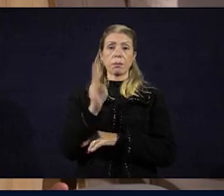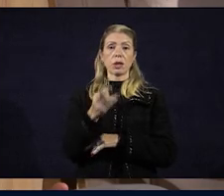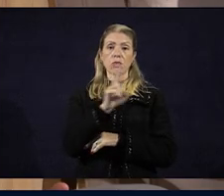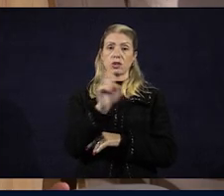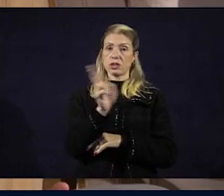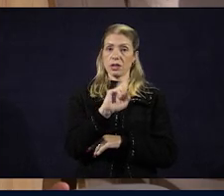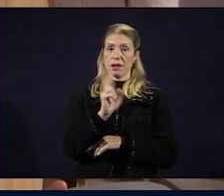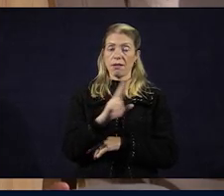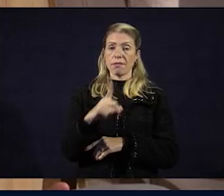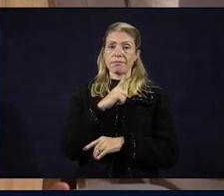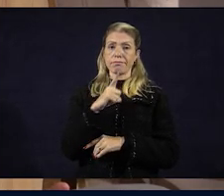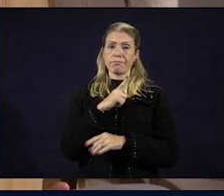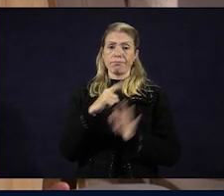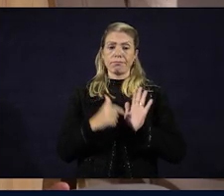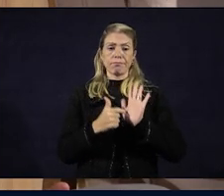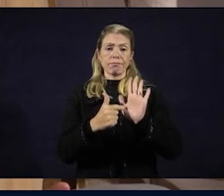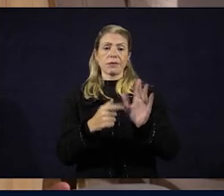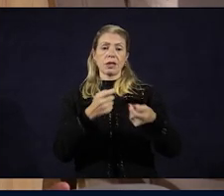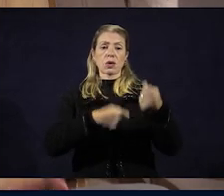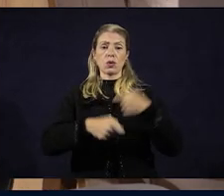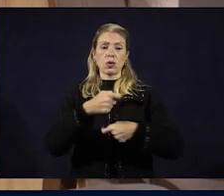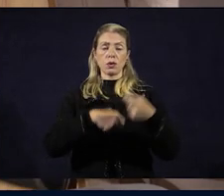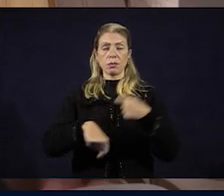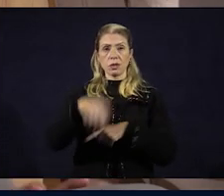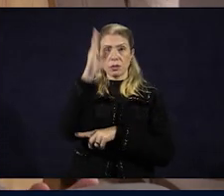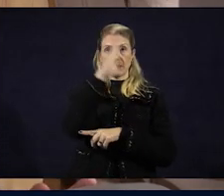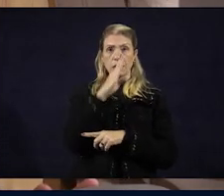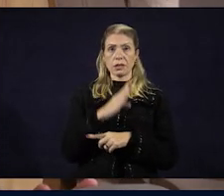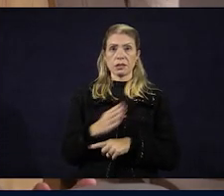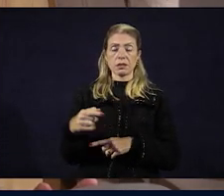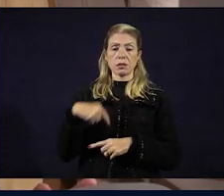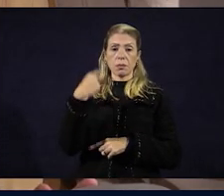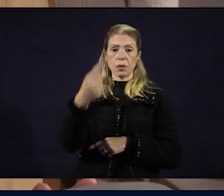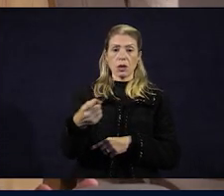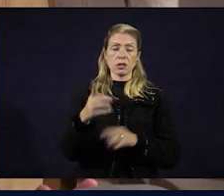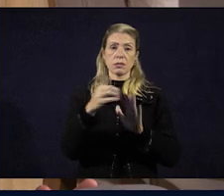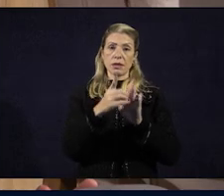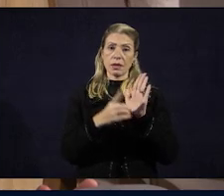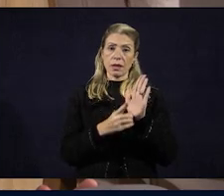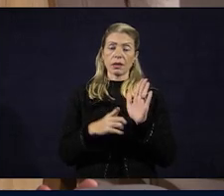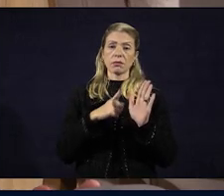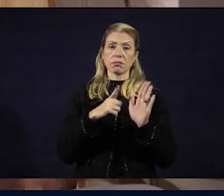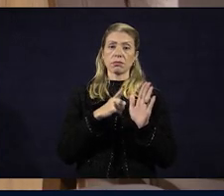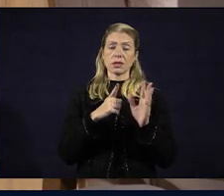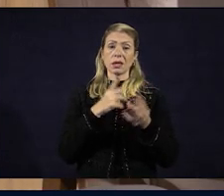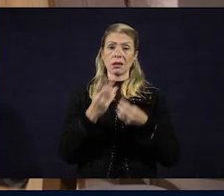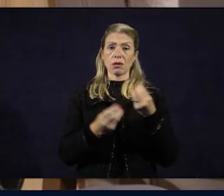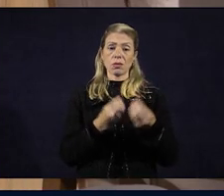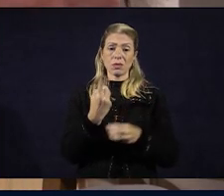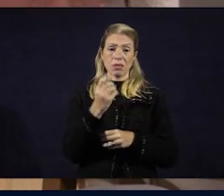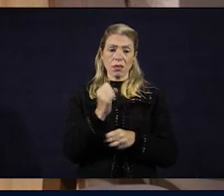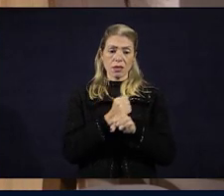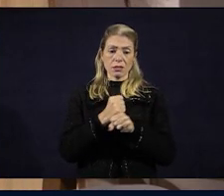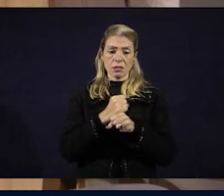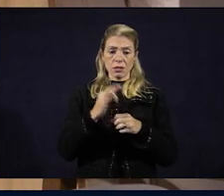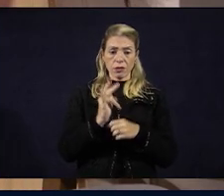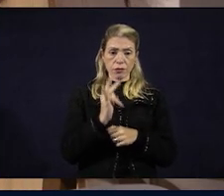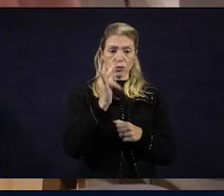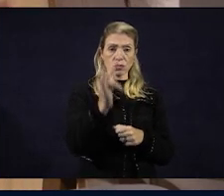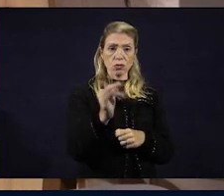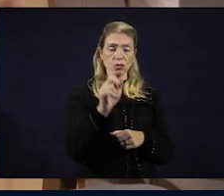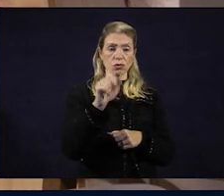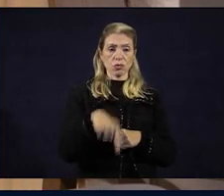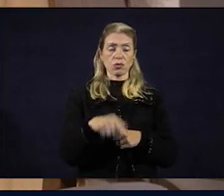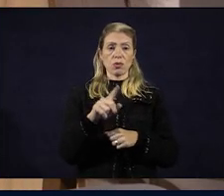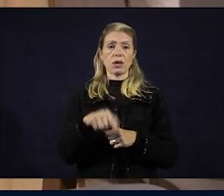dizer que a performance econômica do Brasil para a próxima década já está contratada no que tange a infraestrutura. Se tomarmos, então, saneamento,